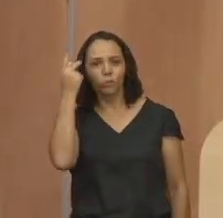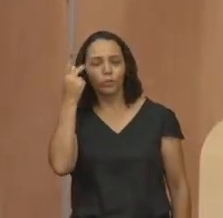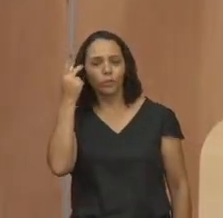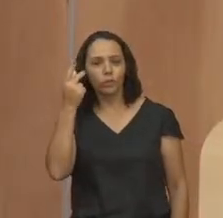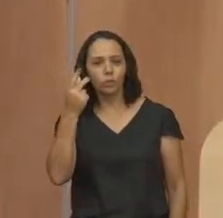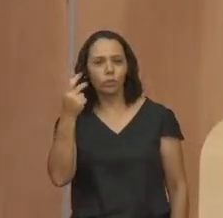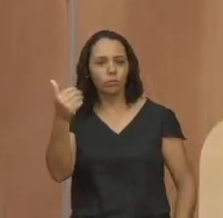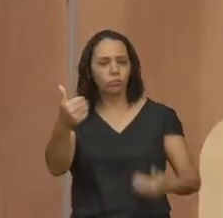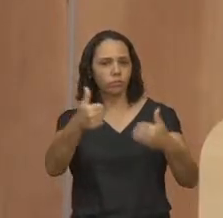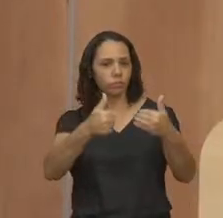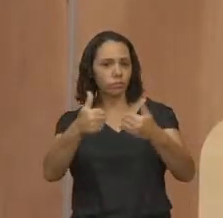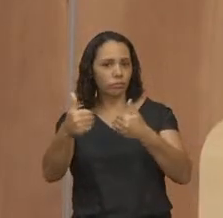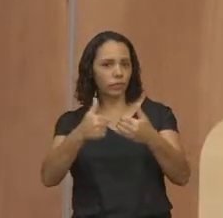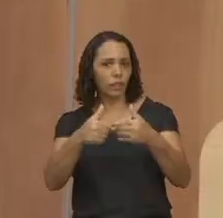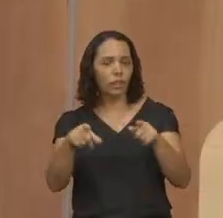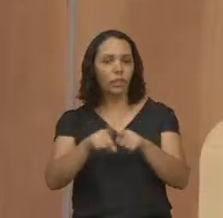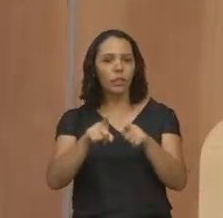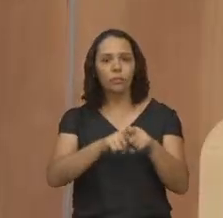e internautas.